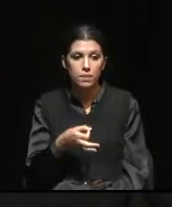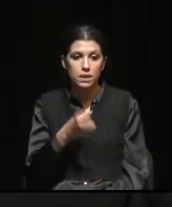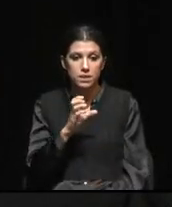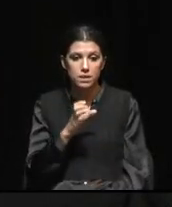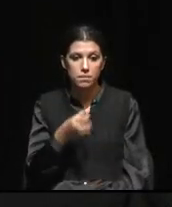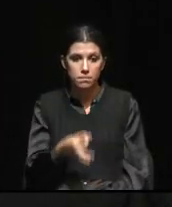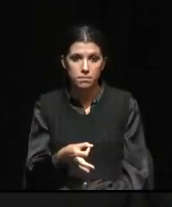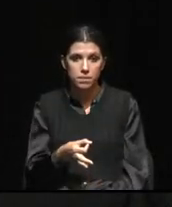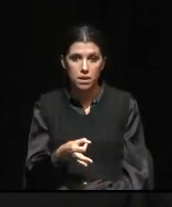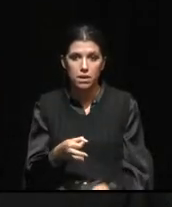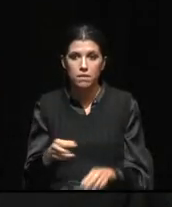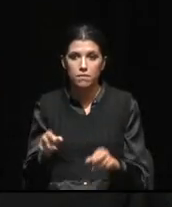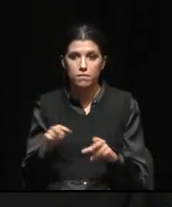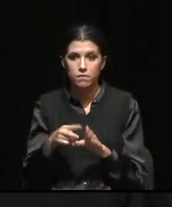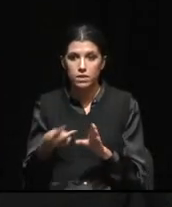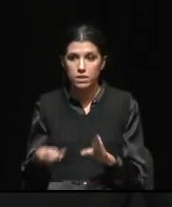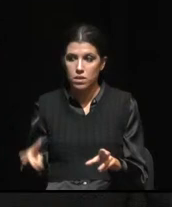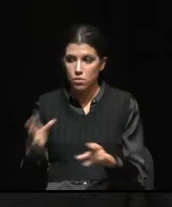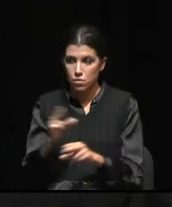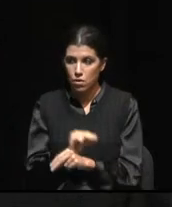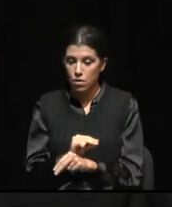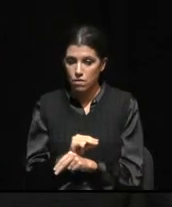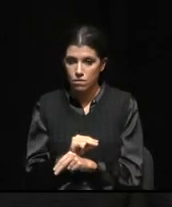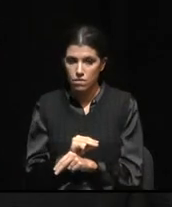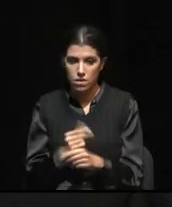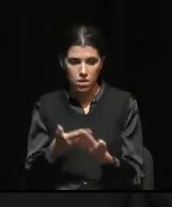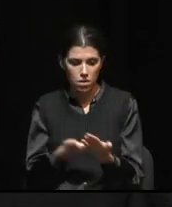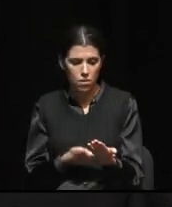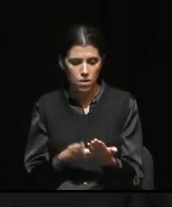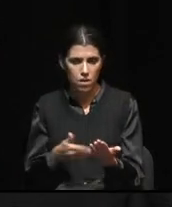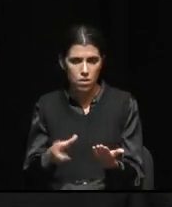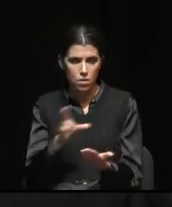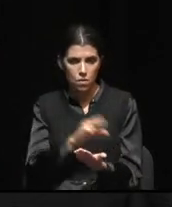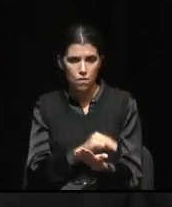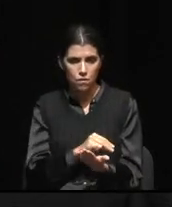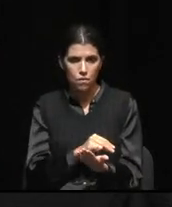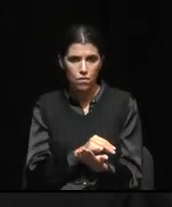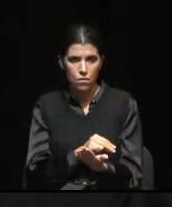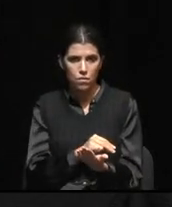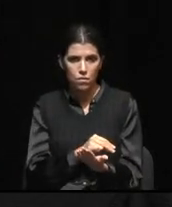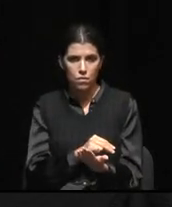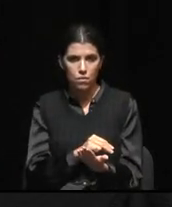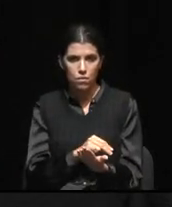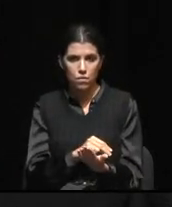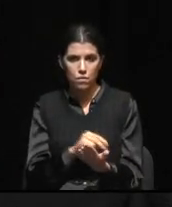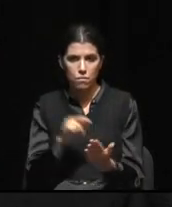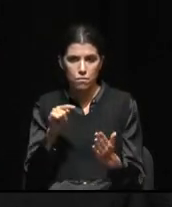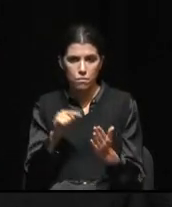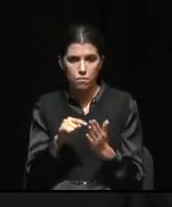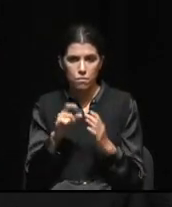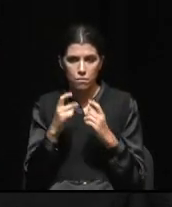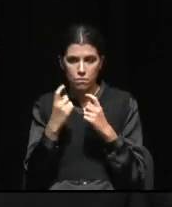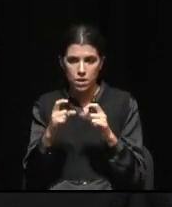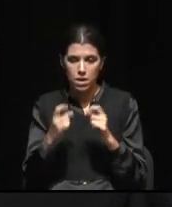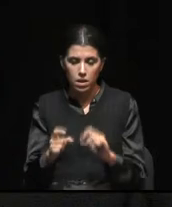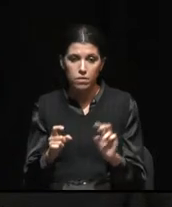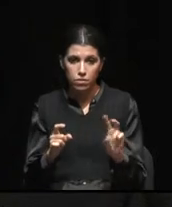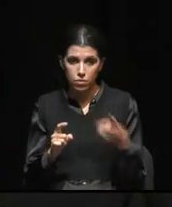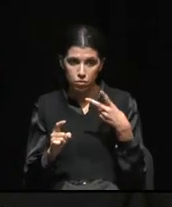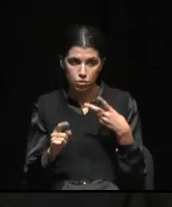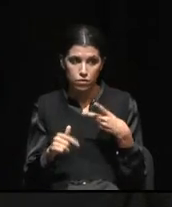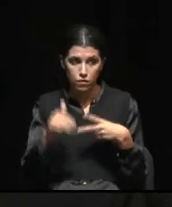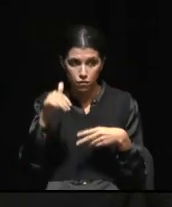PCP é a nova versão que eu não tenho aqui então ainda não esta já é a minha nova versão sim tem dois pontos são dois parágrafos estamos a